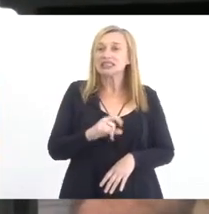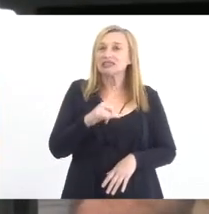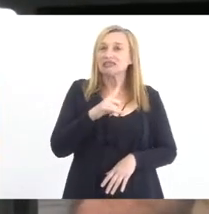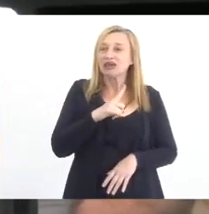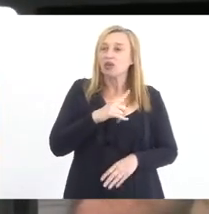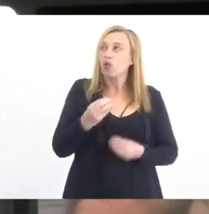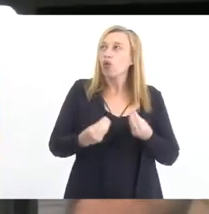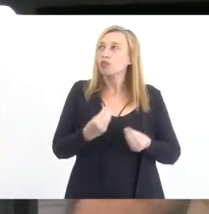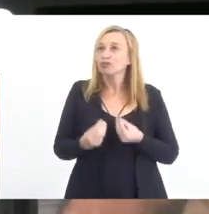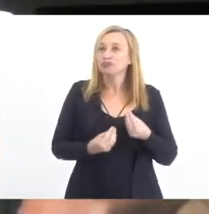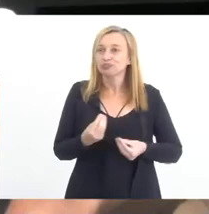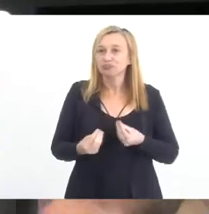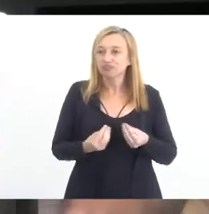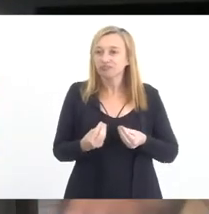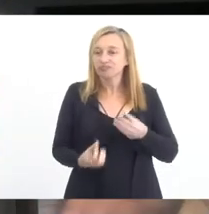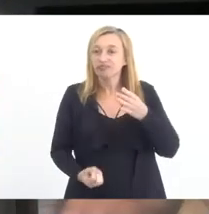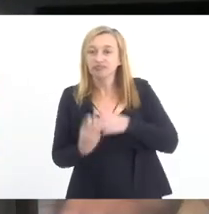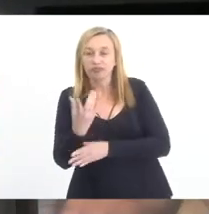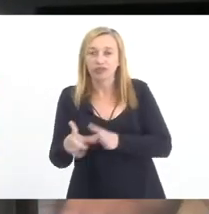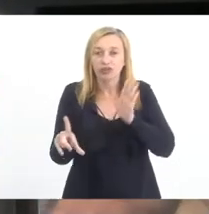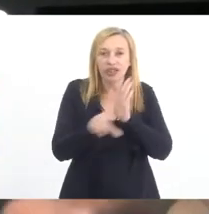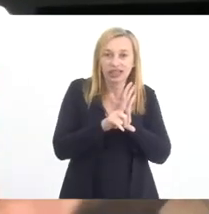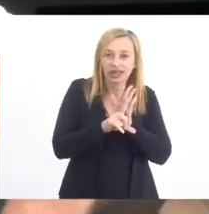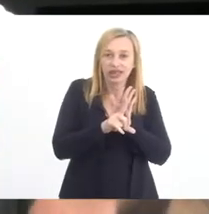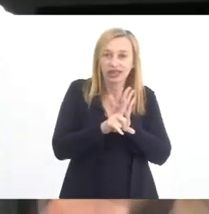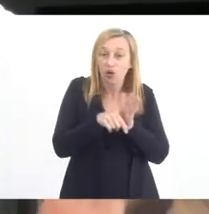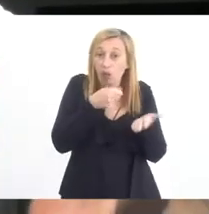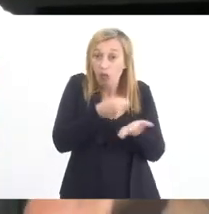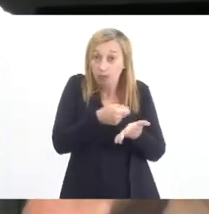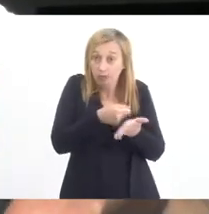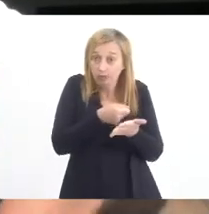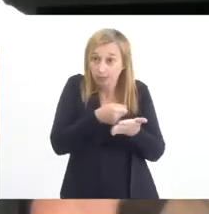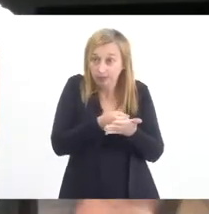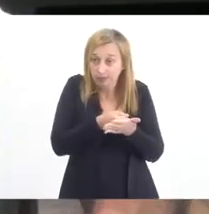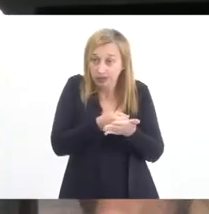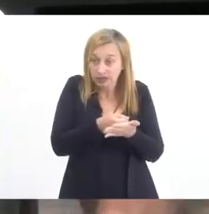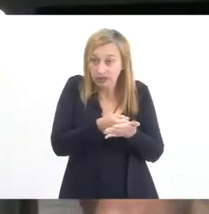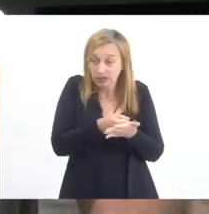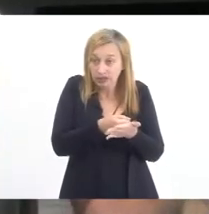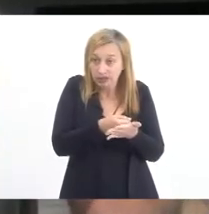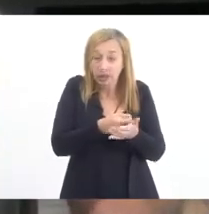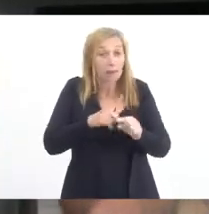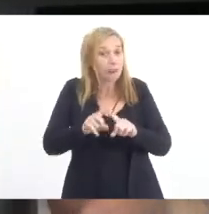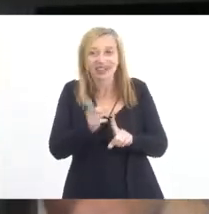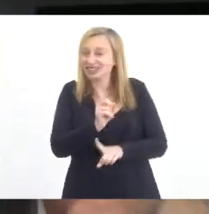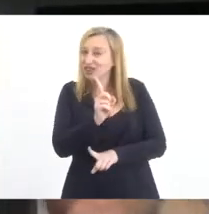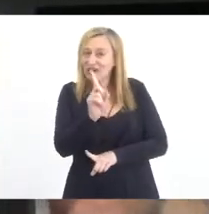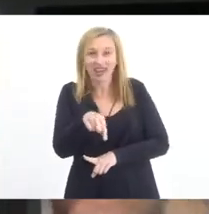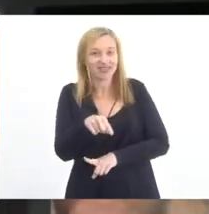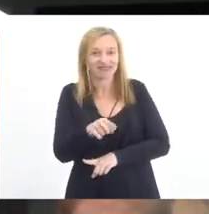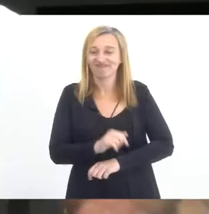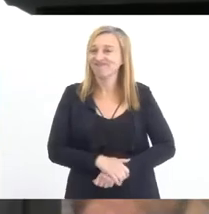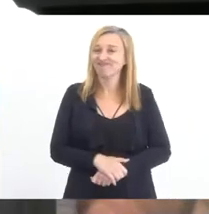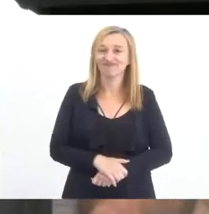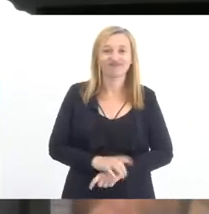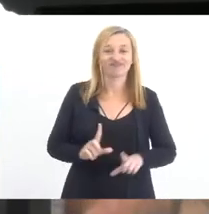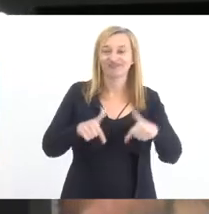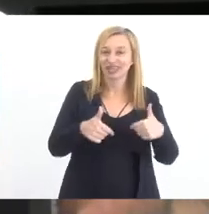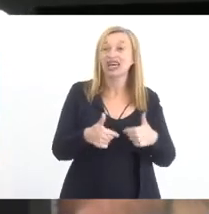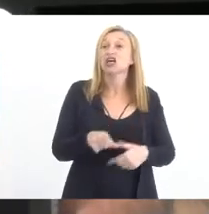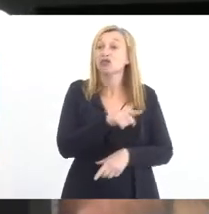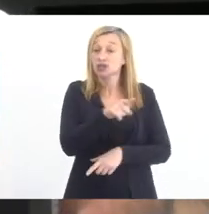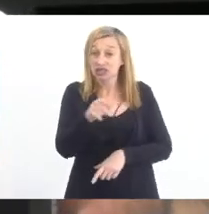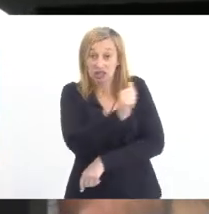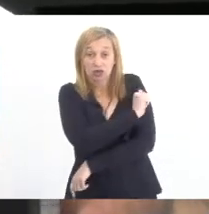como criar uma lei obrigando, seria uma outra coisa, mas não é assim que funciona. Então, vocês